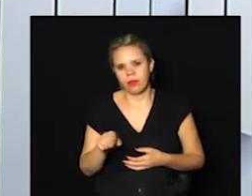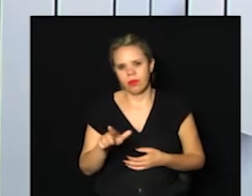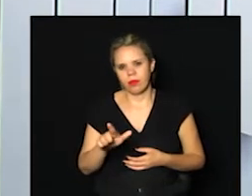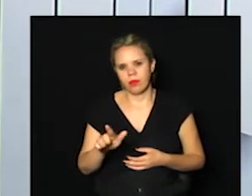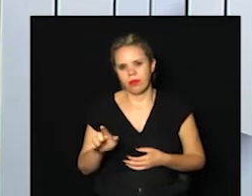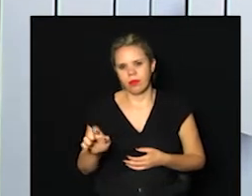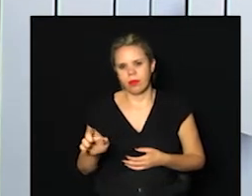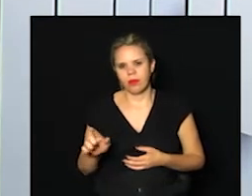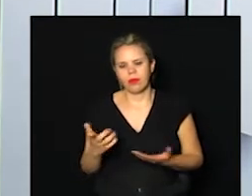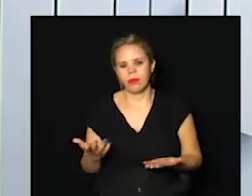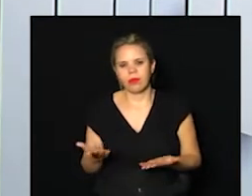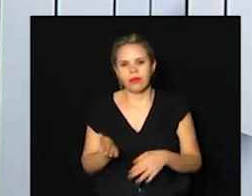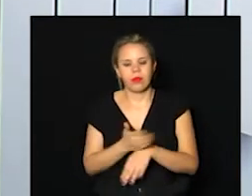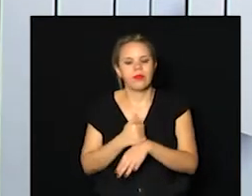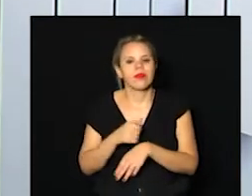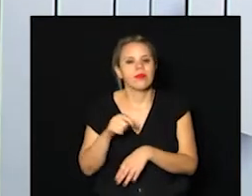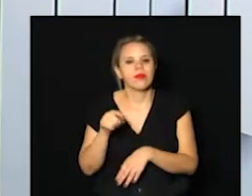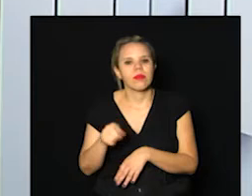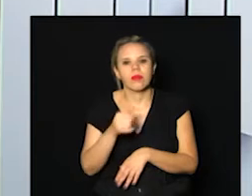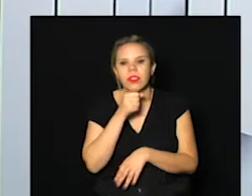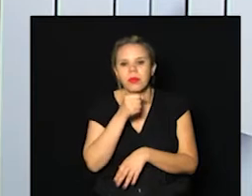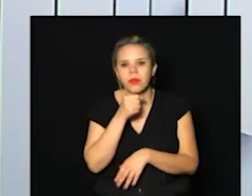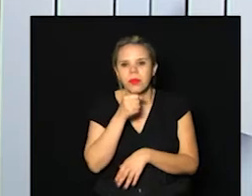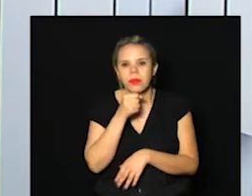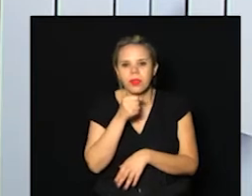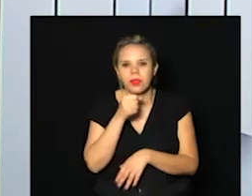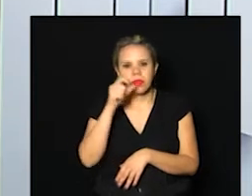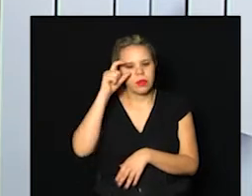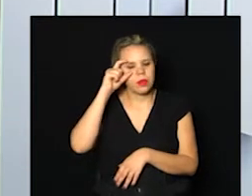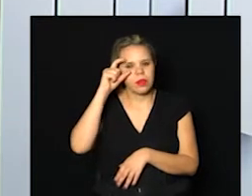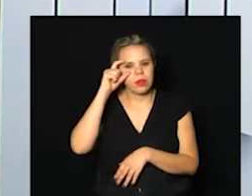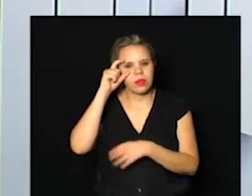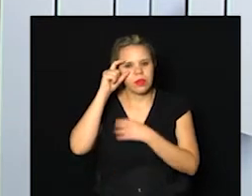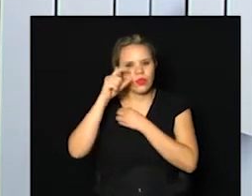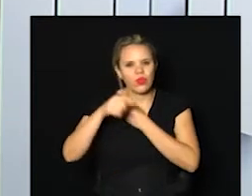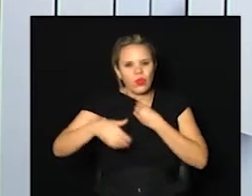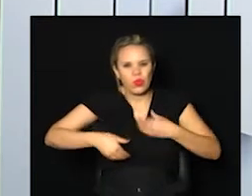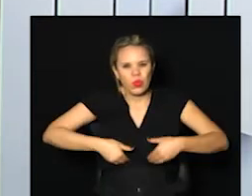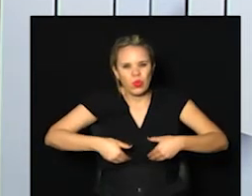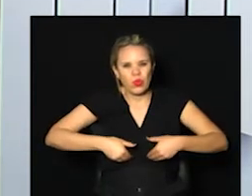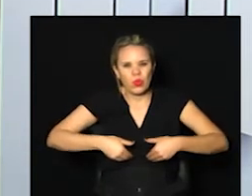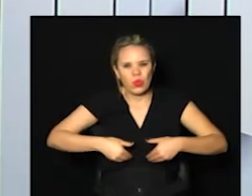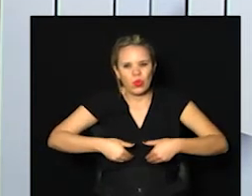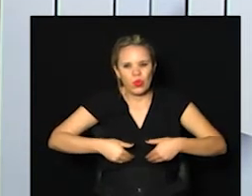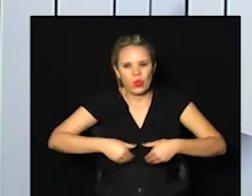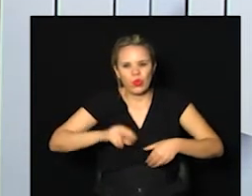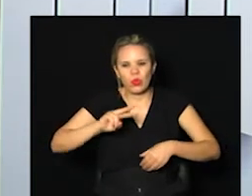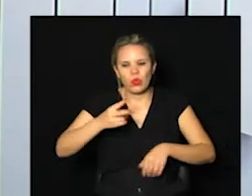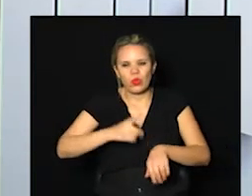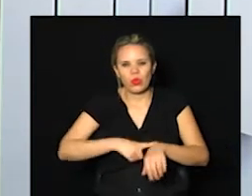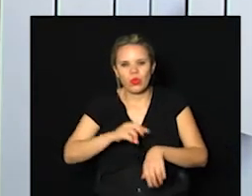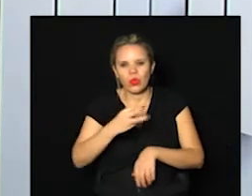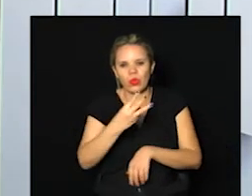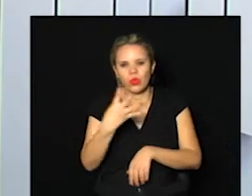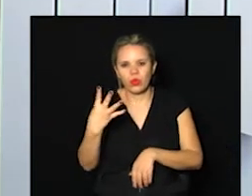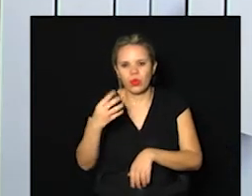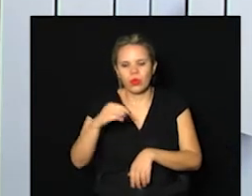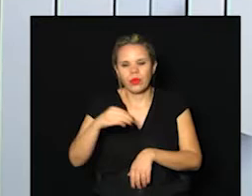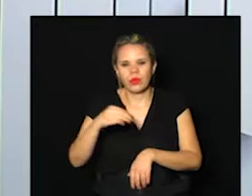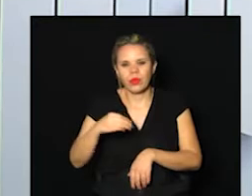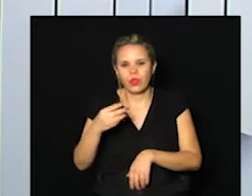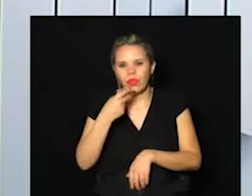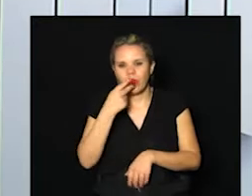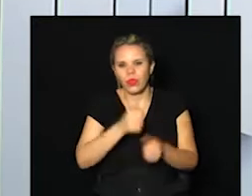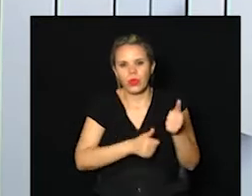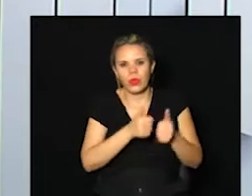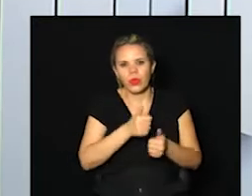campinas.sp.leg.br. Antes de eu acionar o nosso repórter, o Michel Amorim, porque eu já estou morrendo de fome, 2 horas e 34 minutos, falar rapidinho sobre